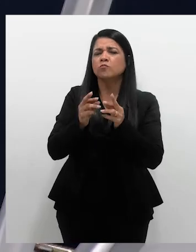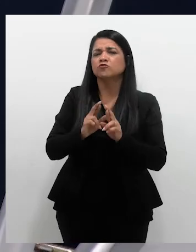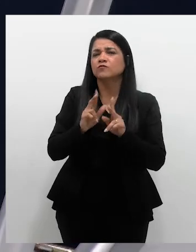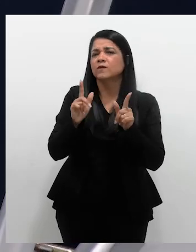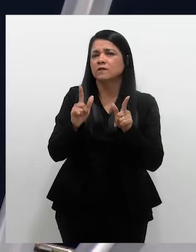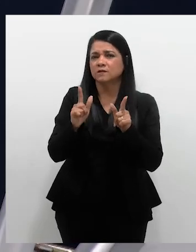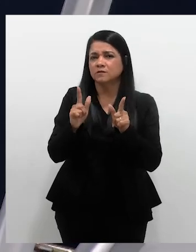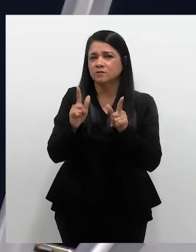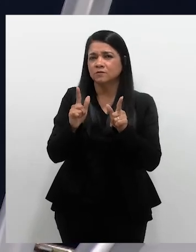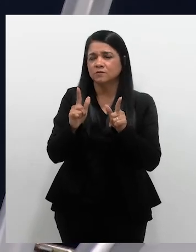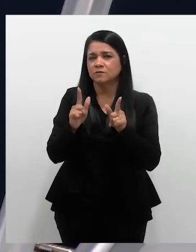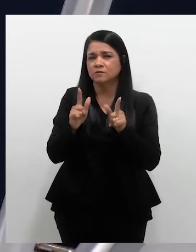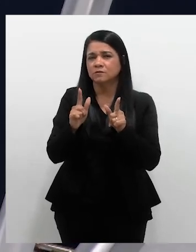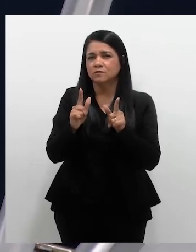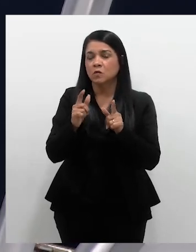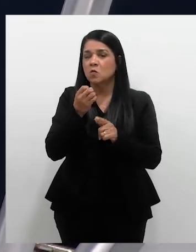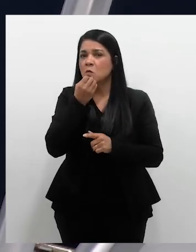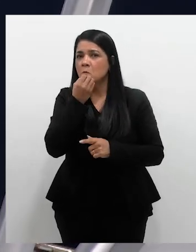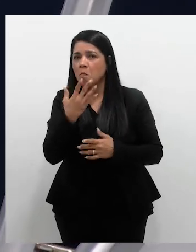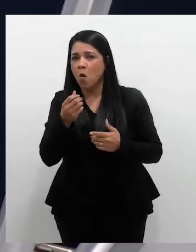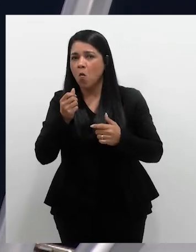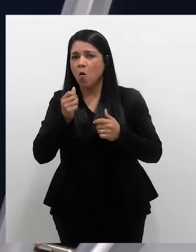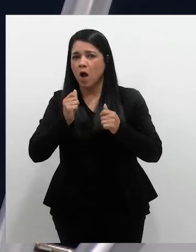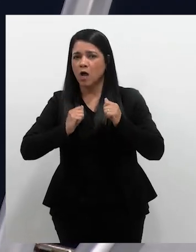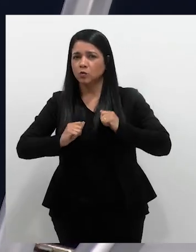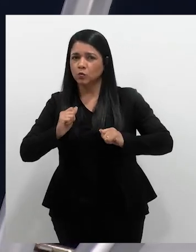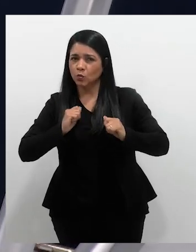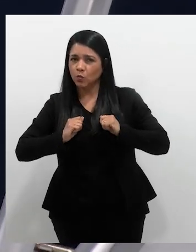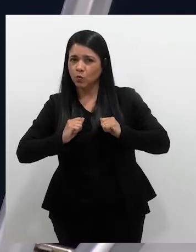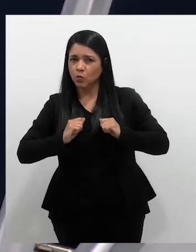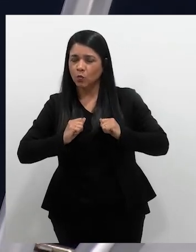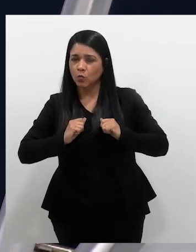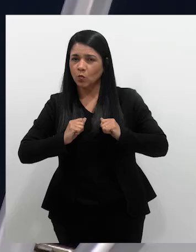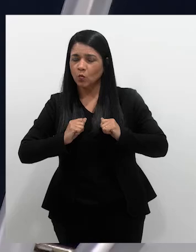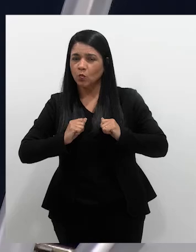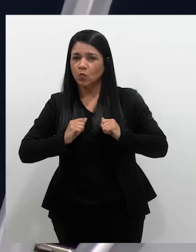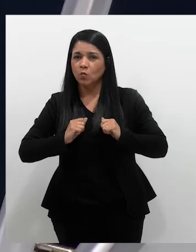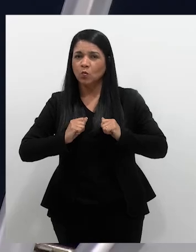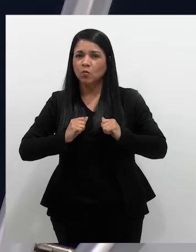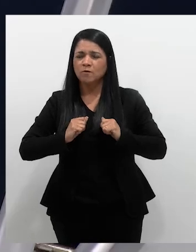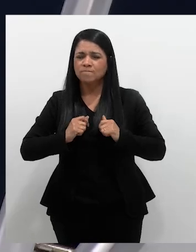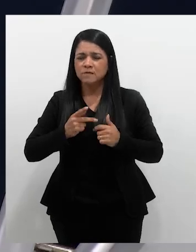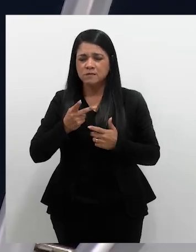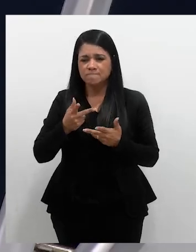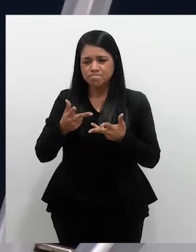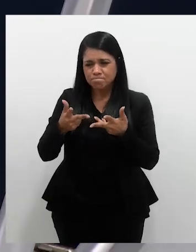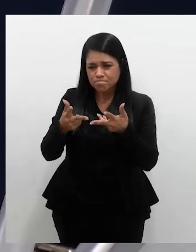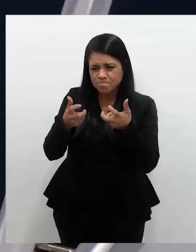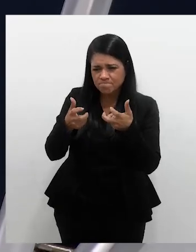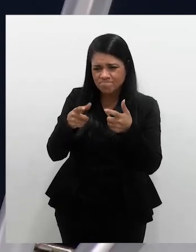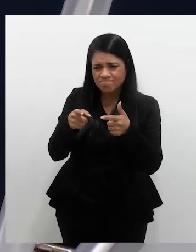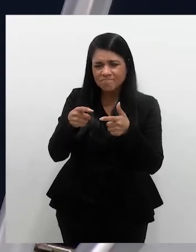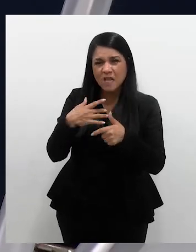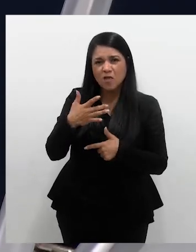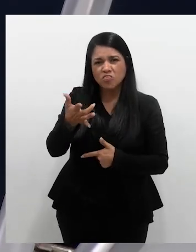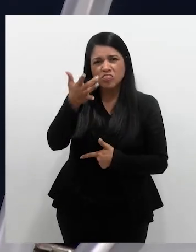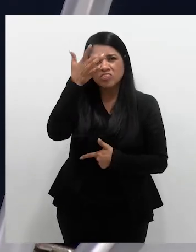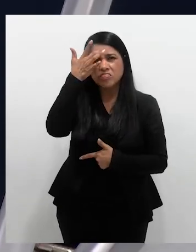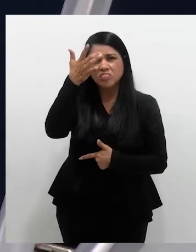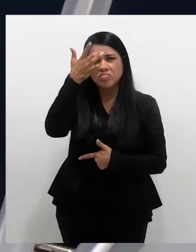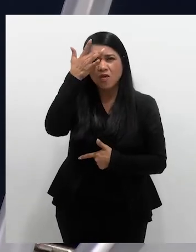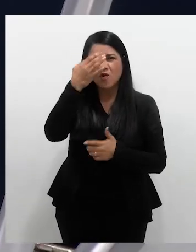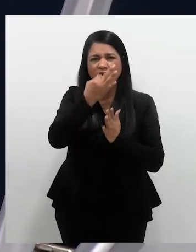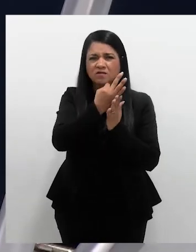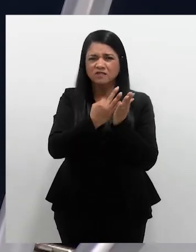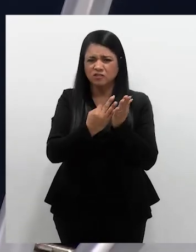que é a diferença de um bom ator e daquele ator que você não consegue dizer, mas vê que está decorado,